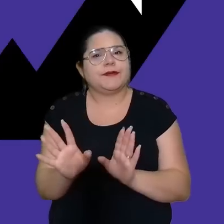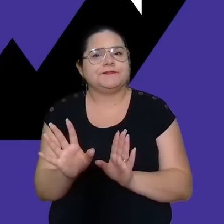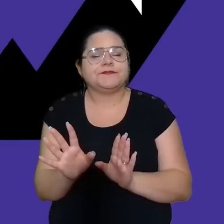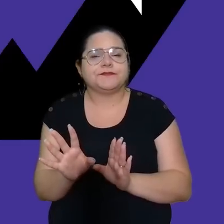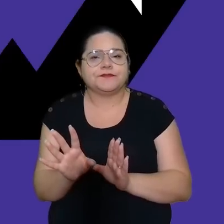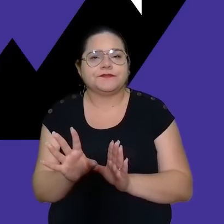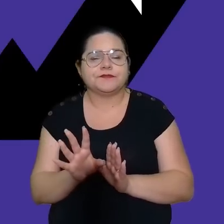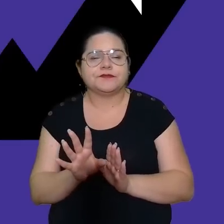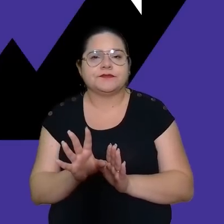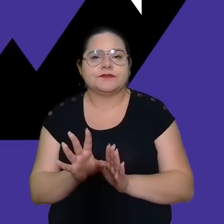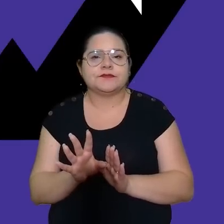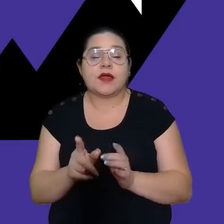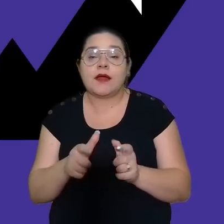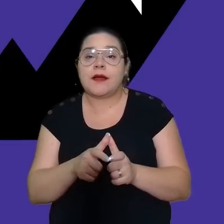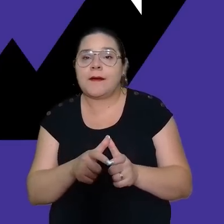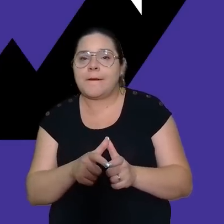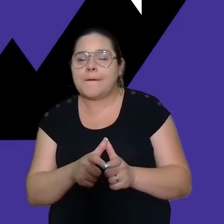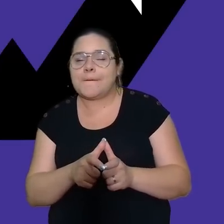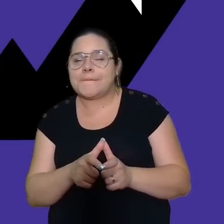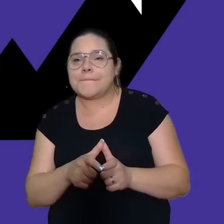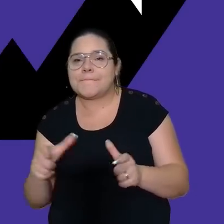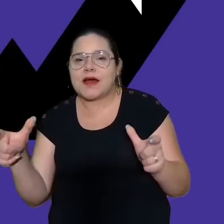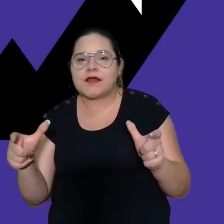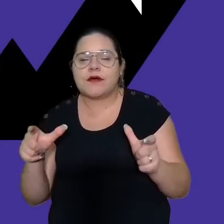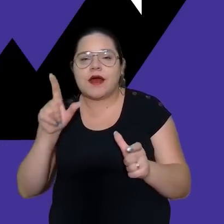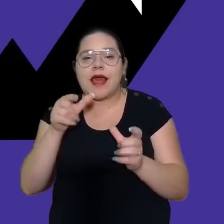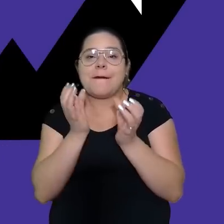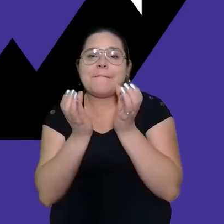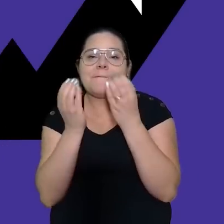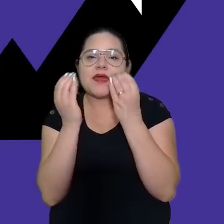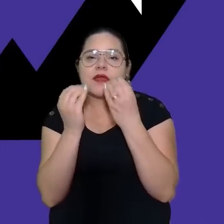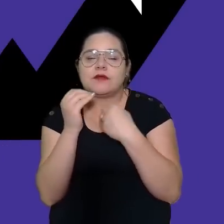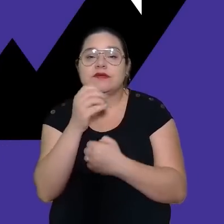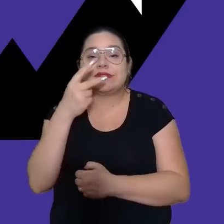O maior advento de todos é o milho segunda safra, né? Esse